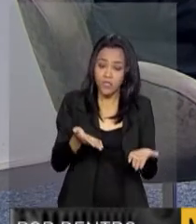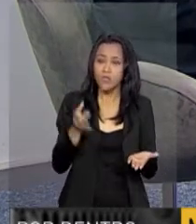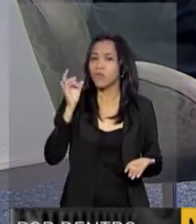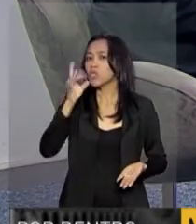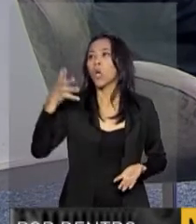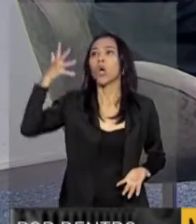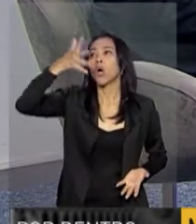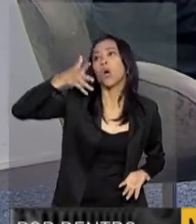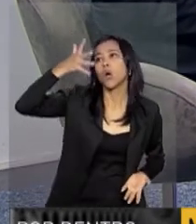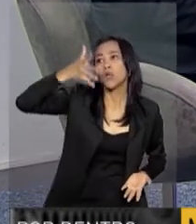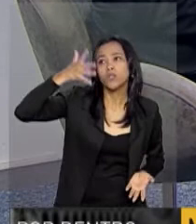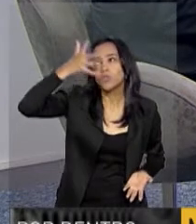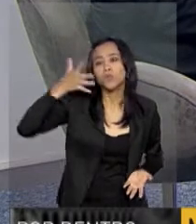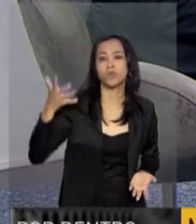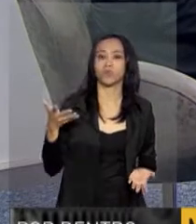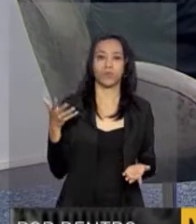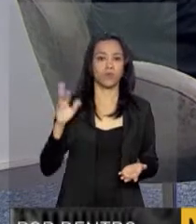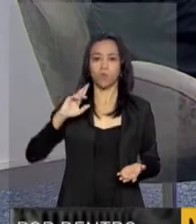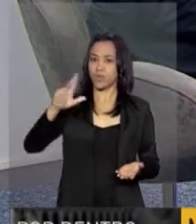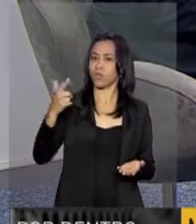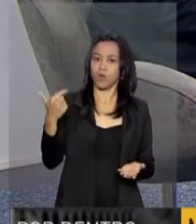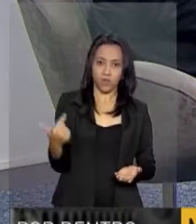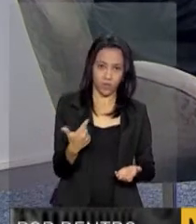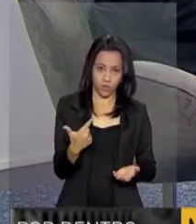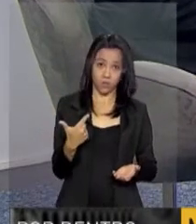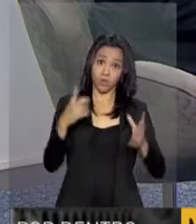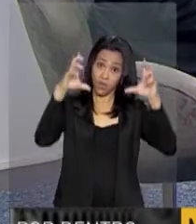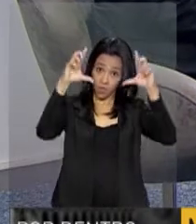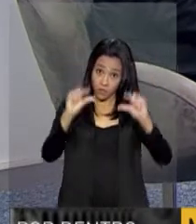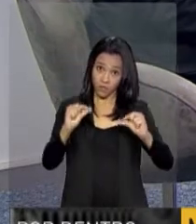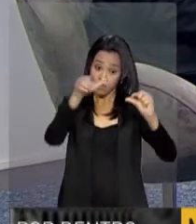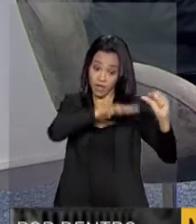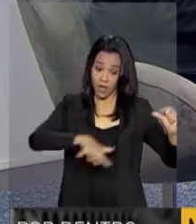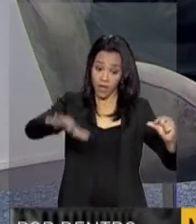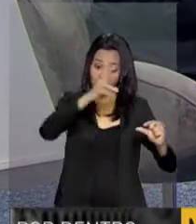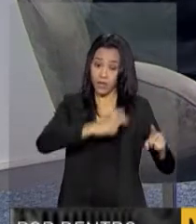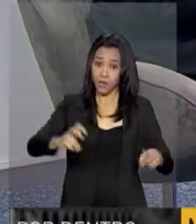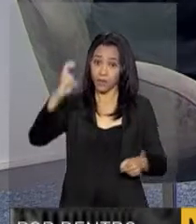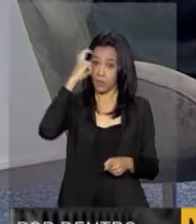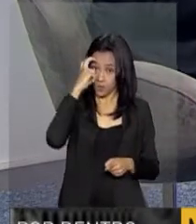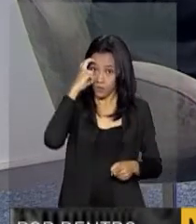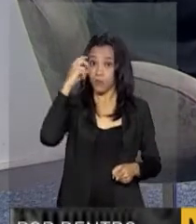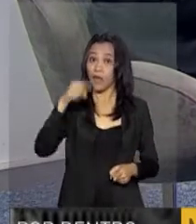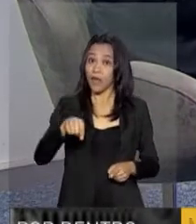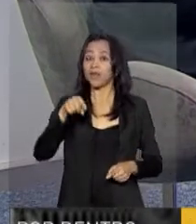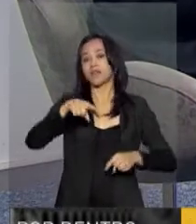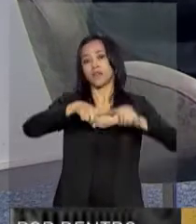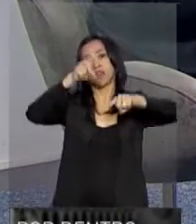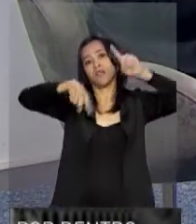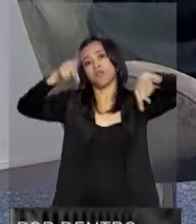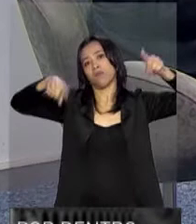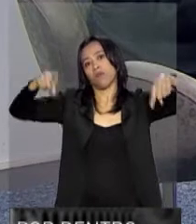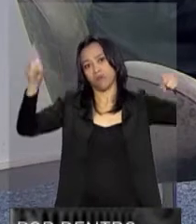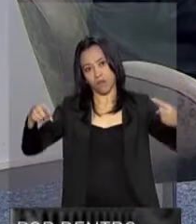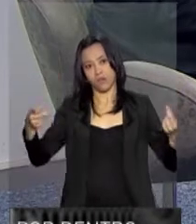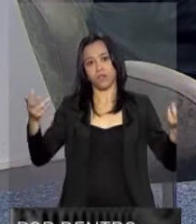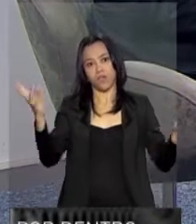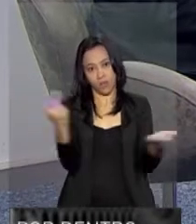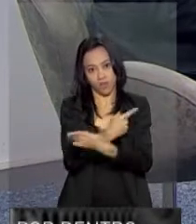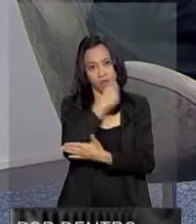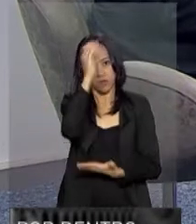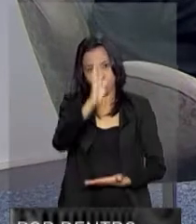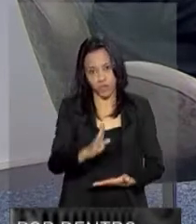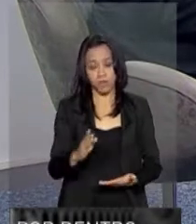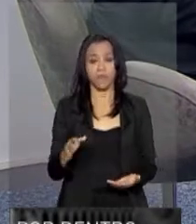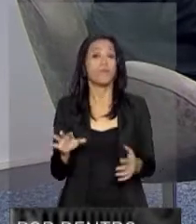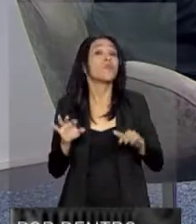para reduzir no campo da cultura é essa desigualdade regional que existe no brasil e qual é